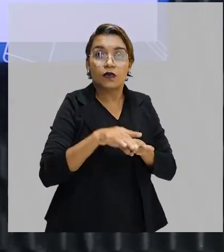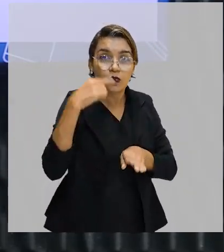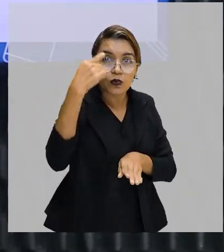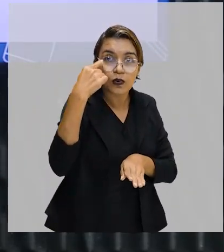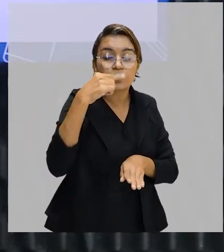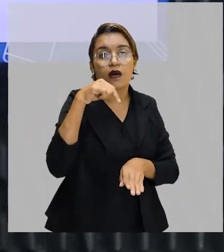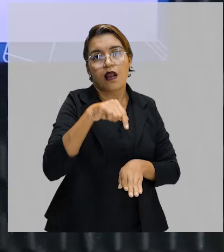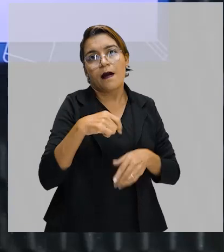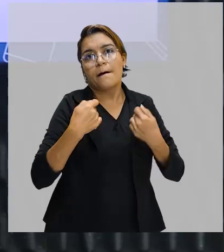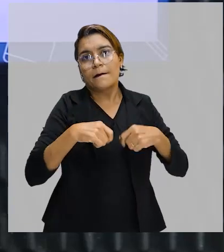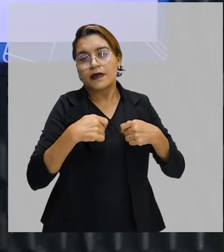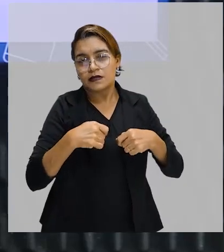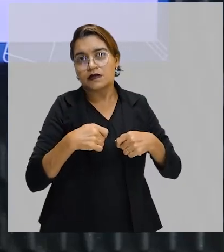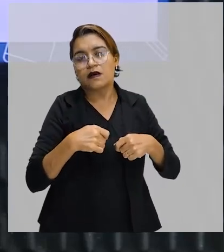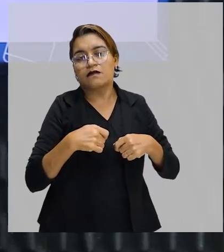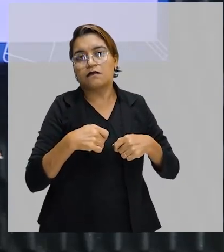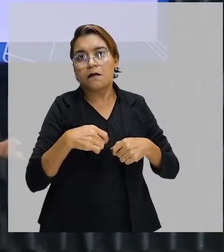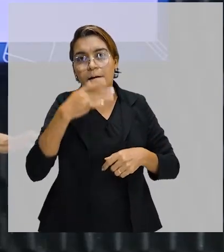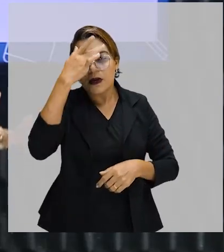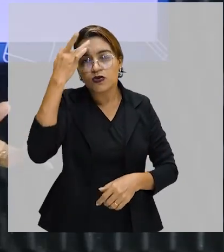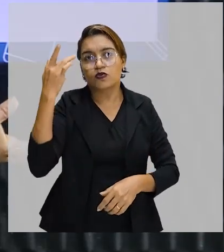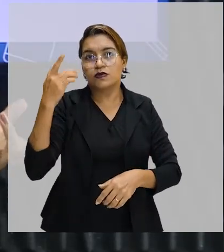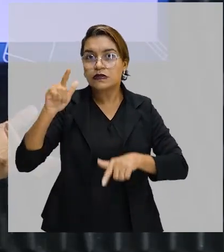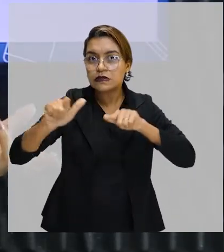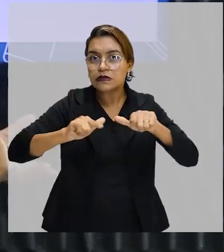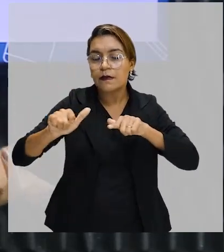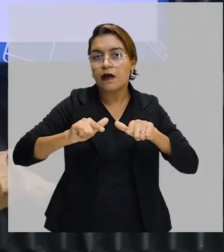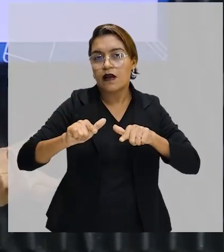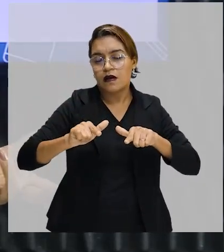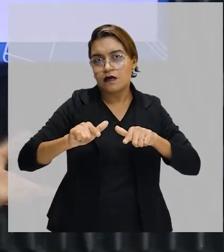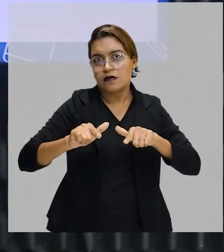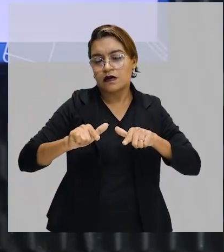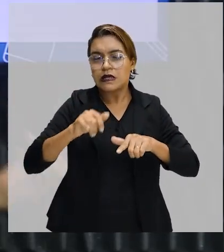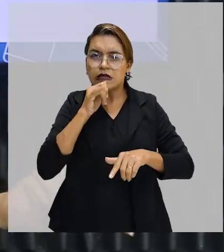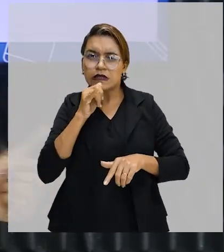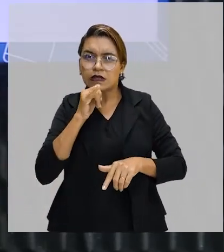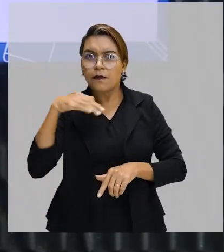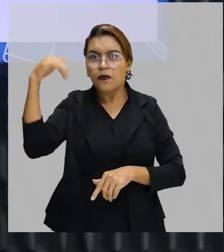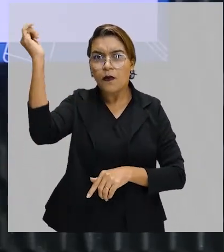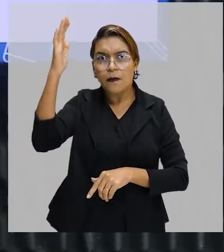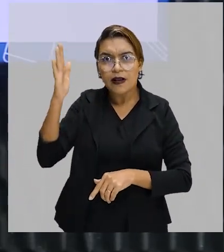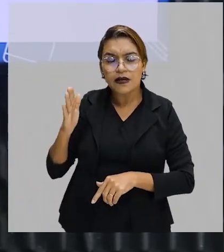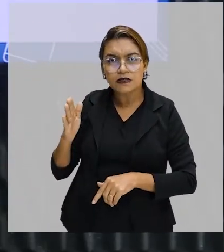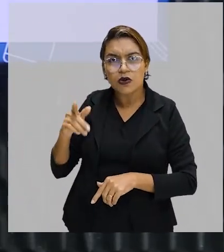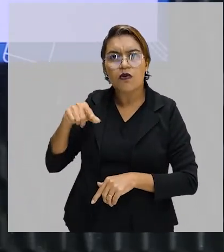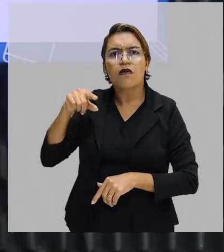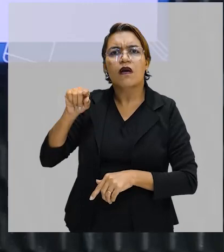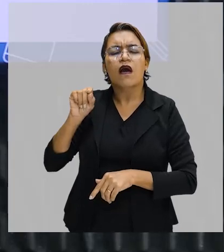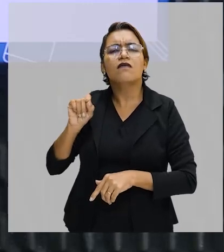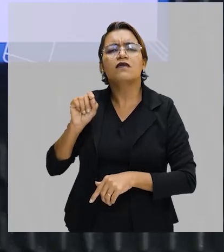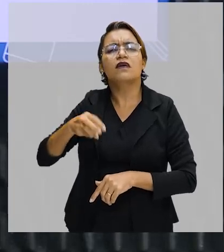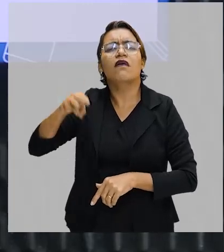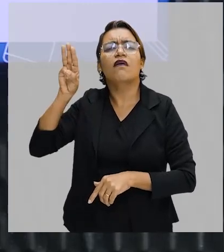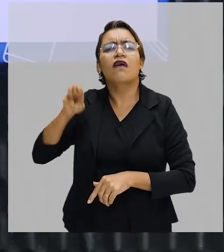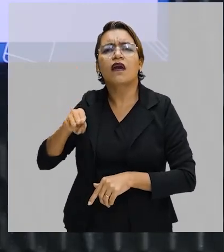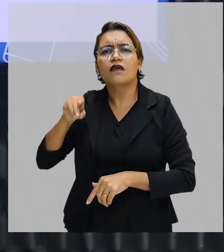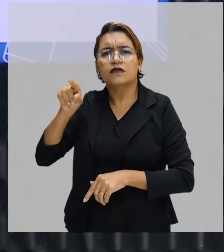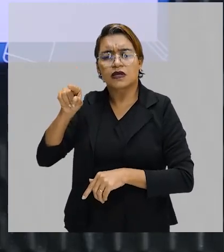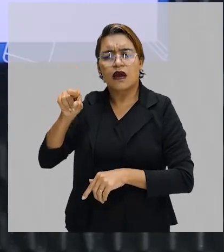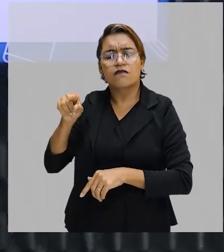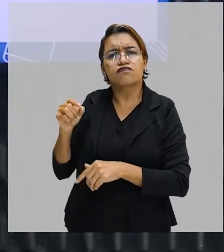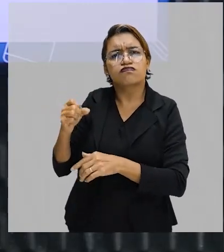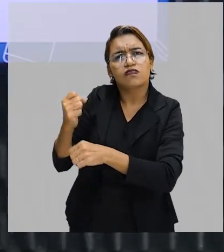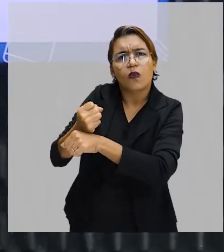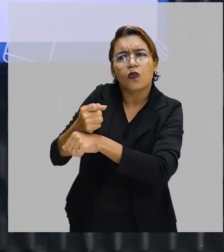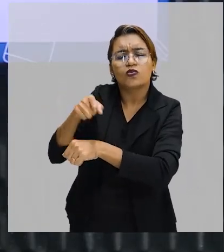construir as suas colônias né quem foi que construiu o Brasil os negros Eles foram tirados de uma dessas áreas aqui ó